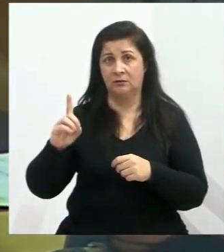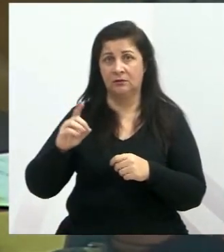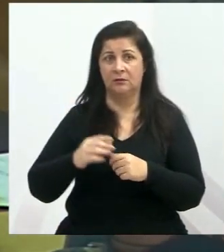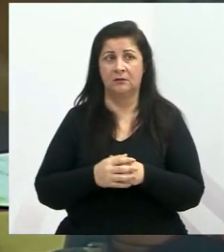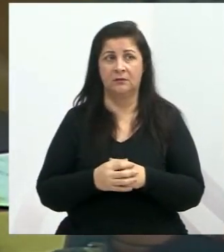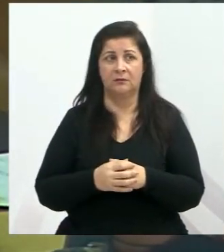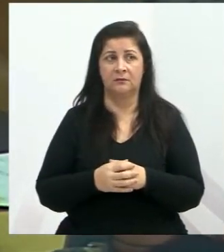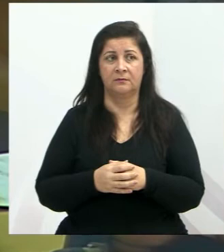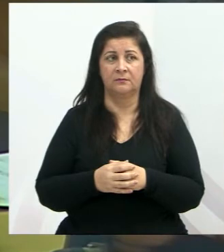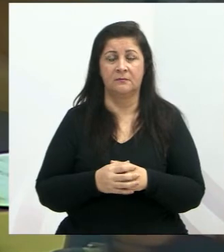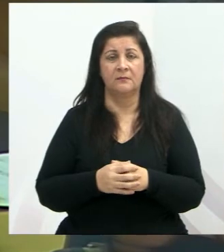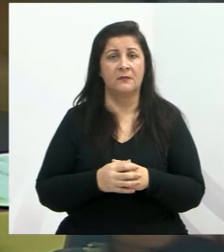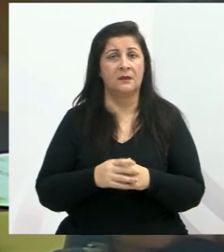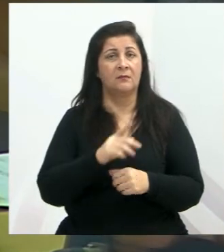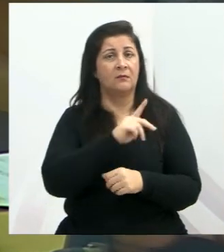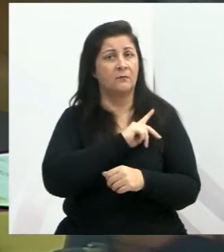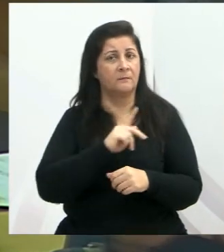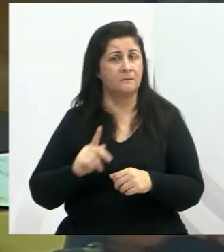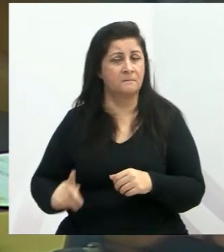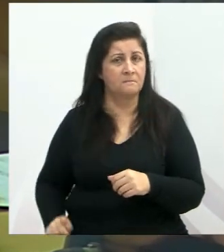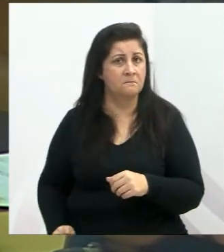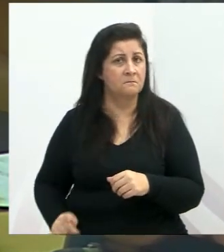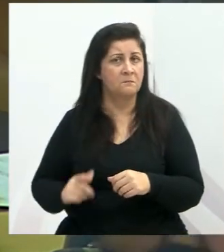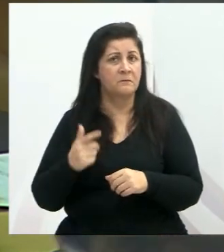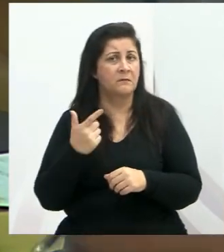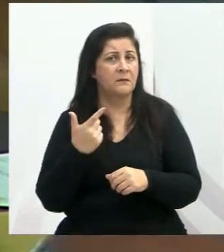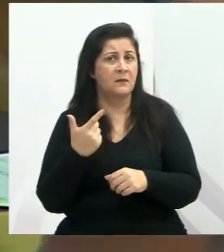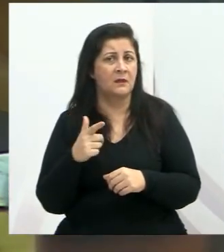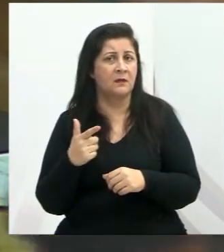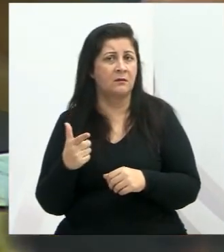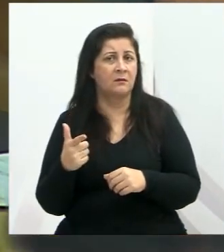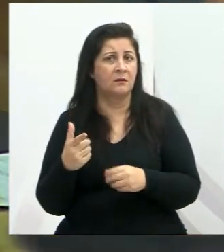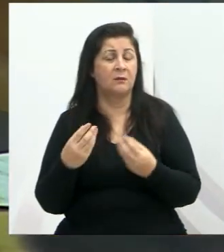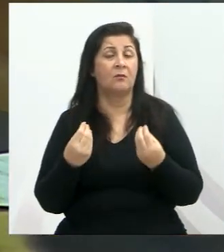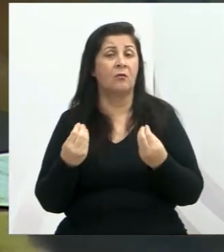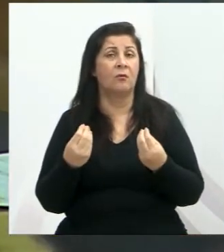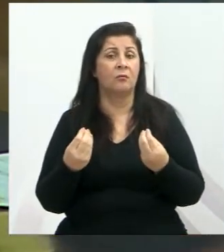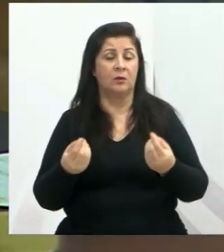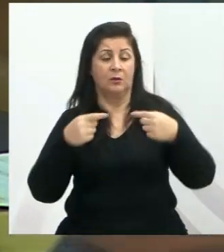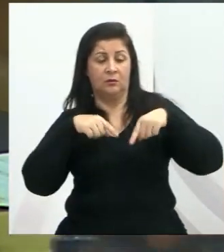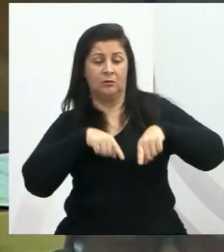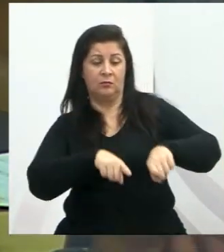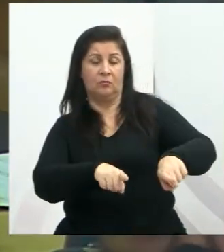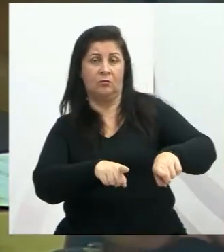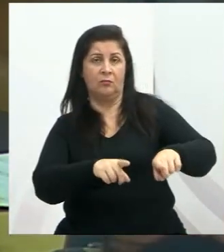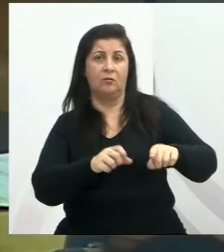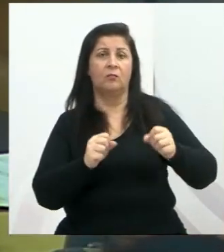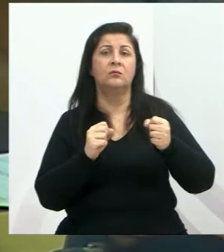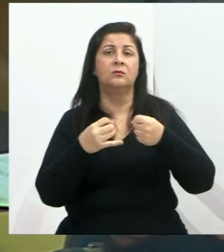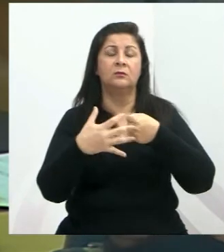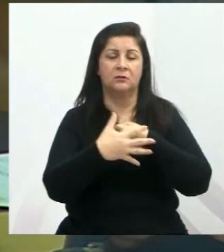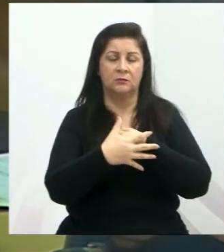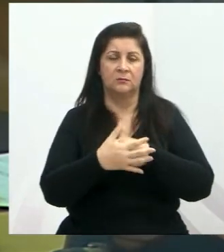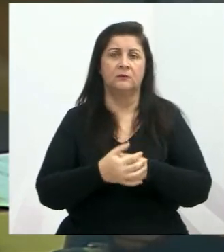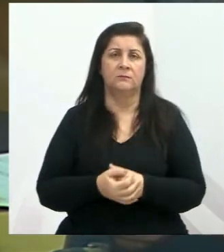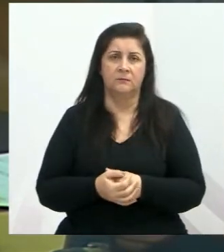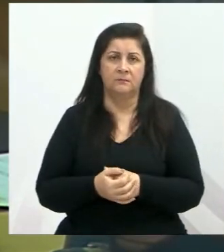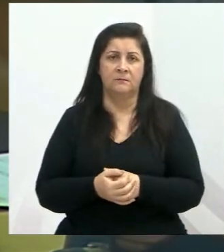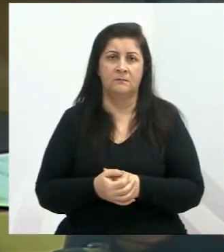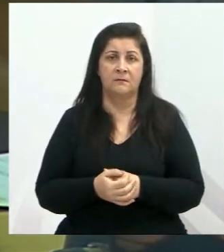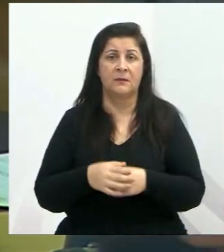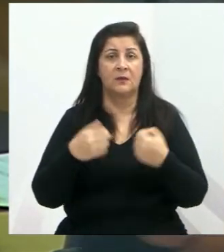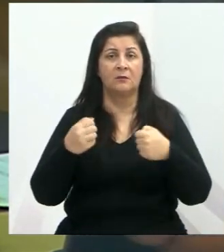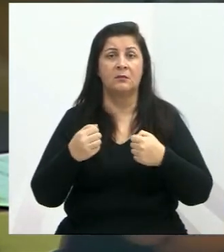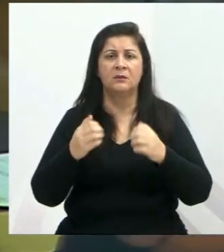um presidente que não tem mínima condição de enfrentar o que está aí. Enfrentar o que está aí é pela